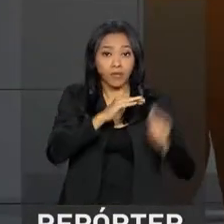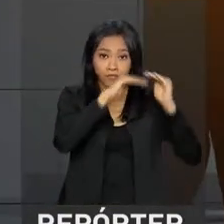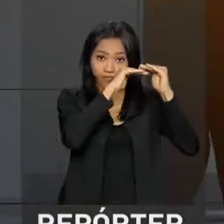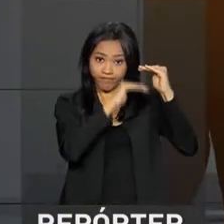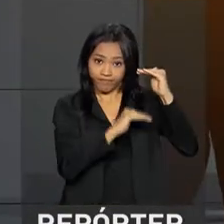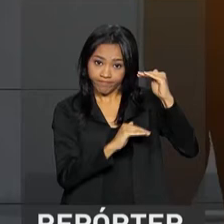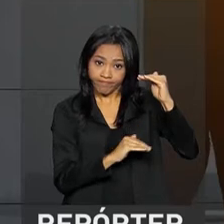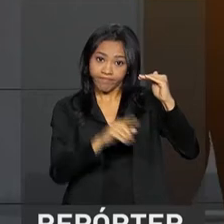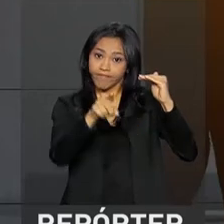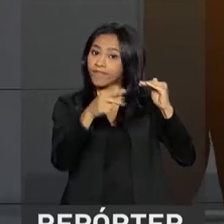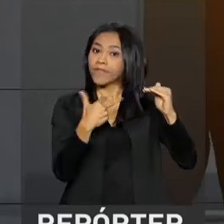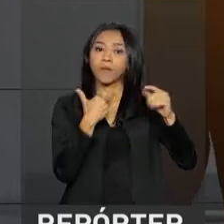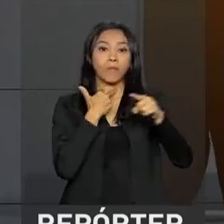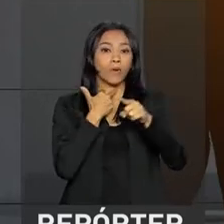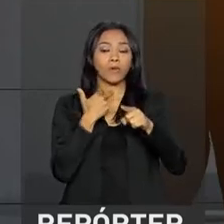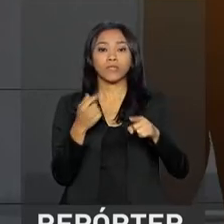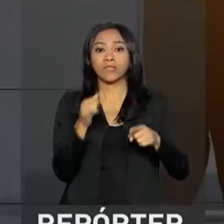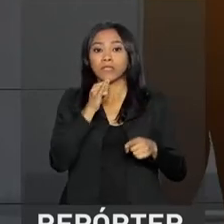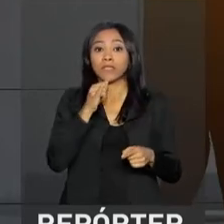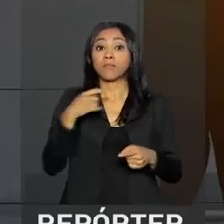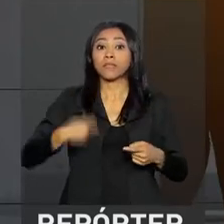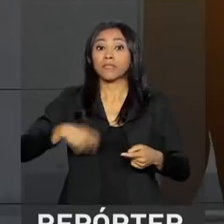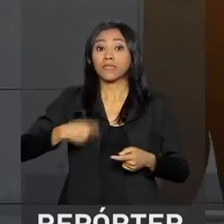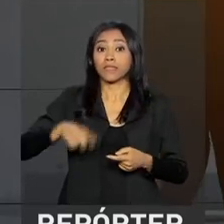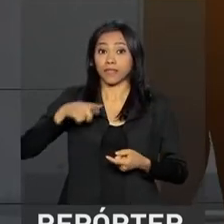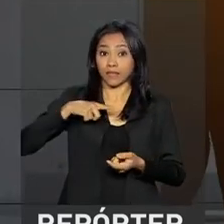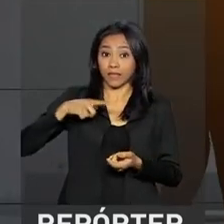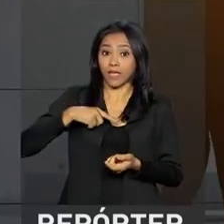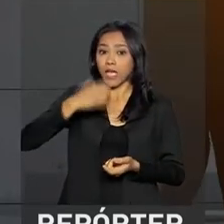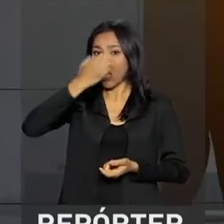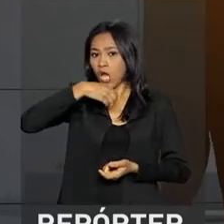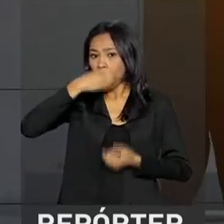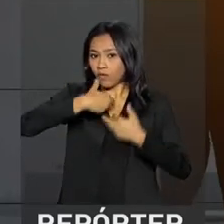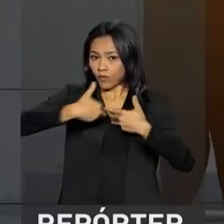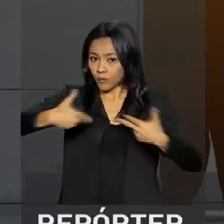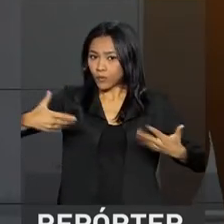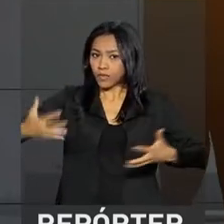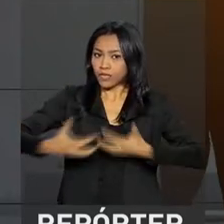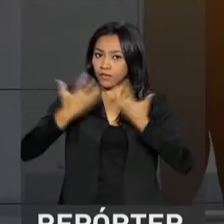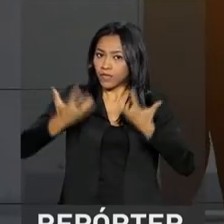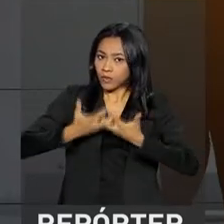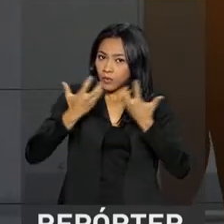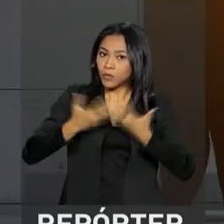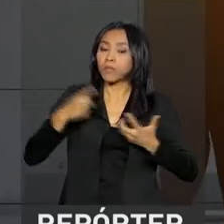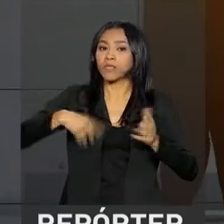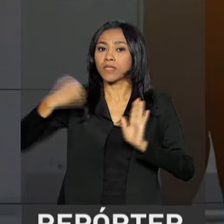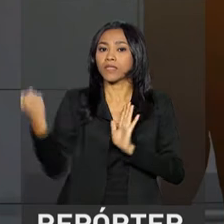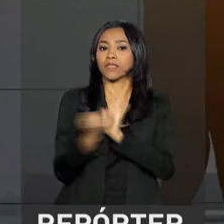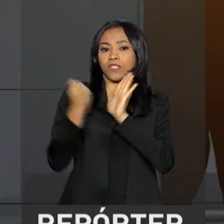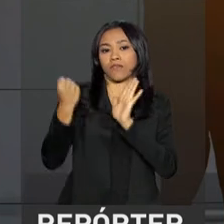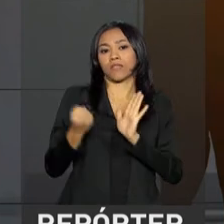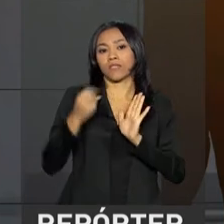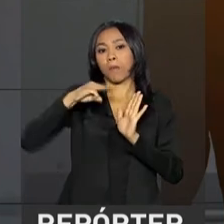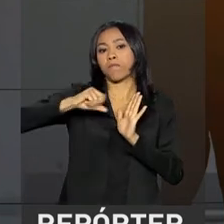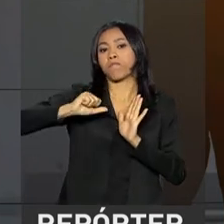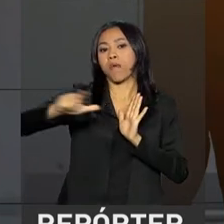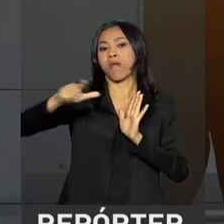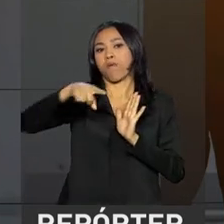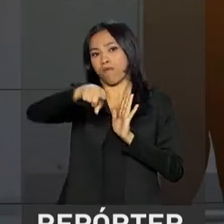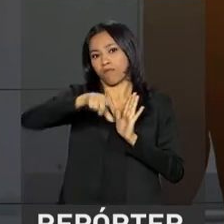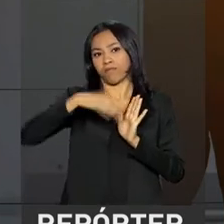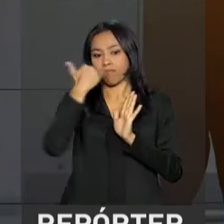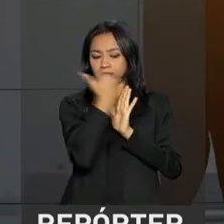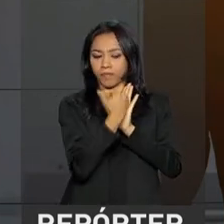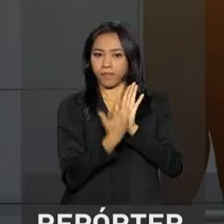sem autorização o certificado sanitário de frutas e verduras laticínios e mel também são